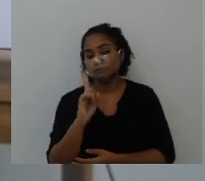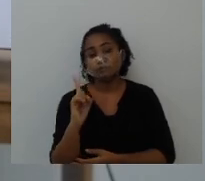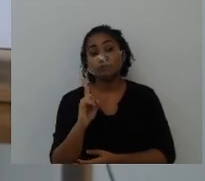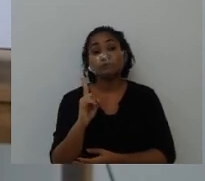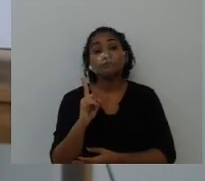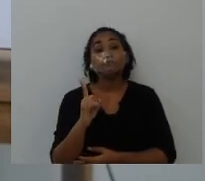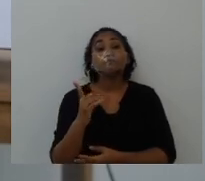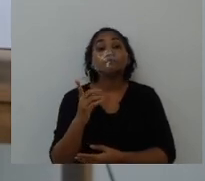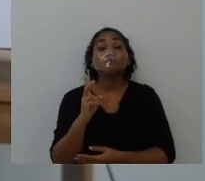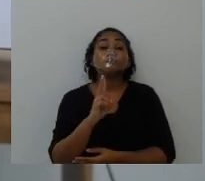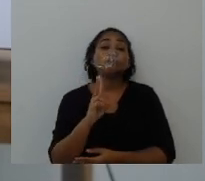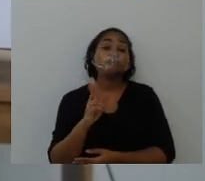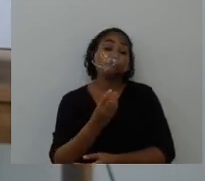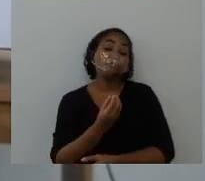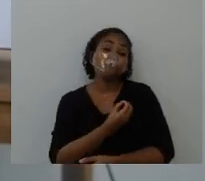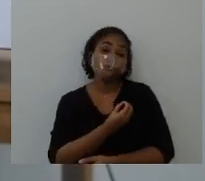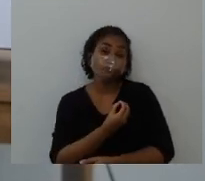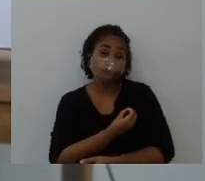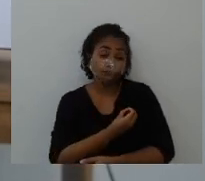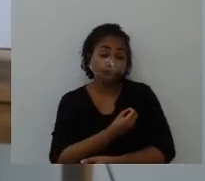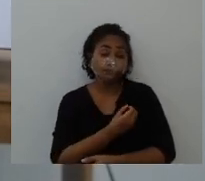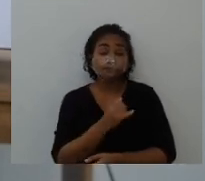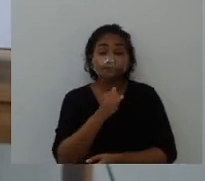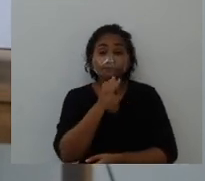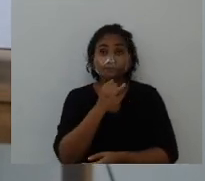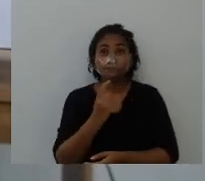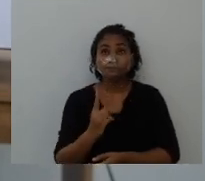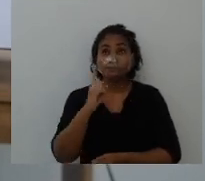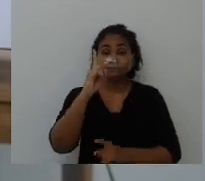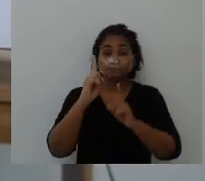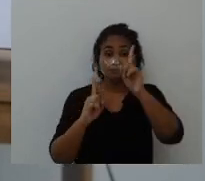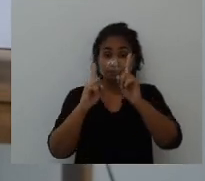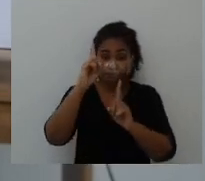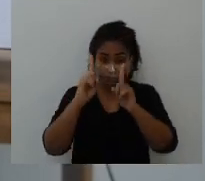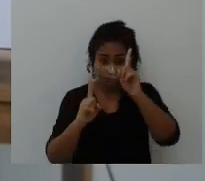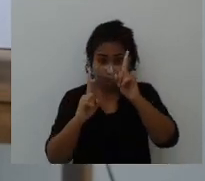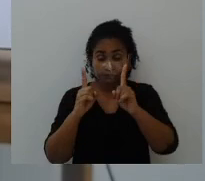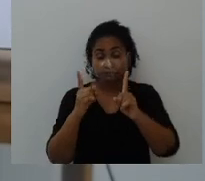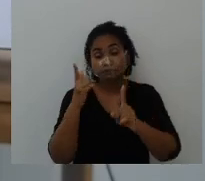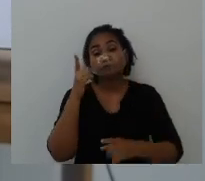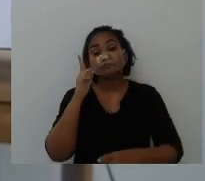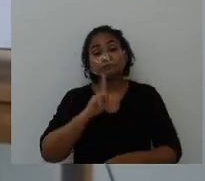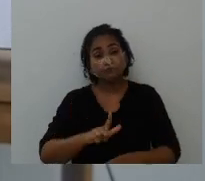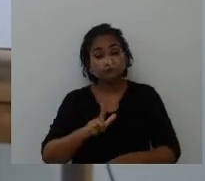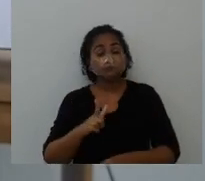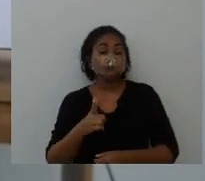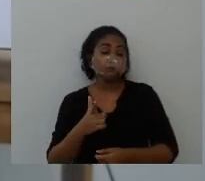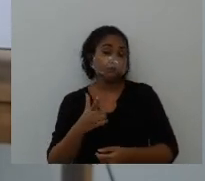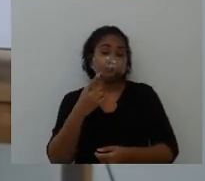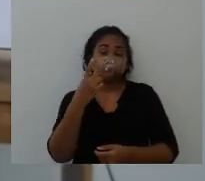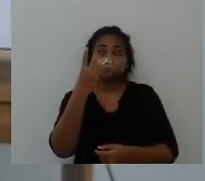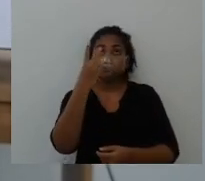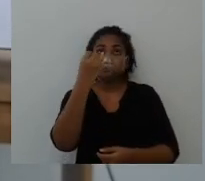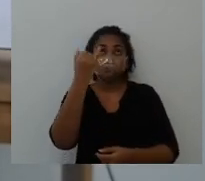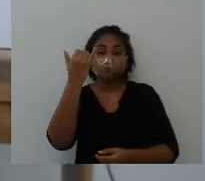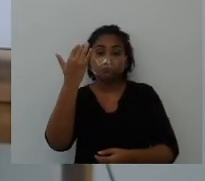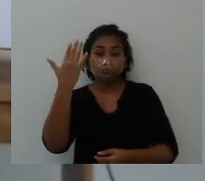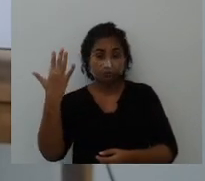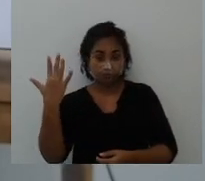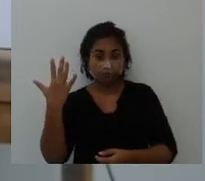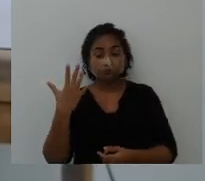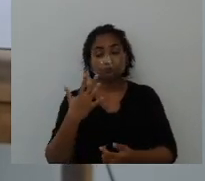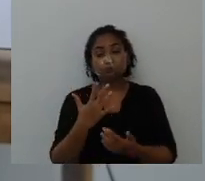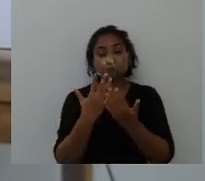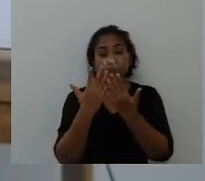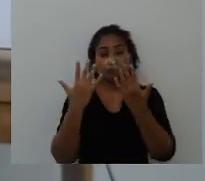estar preso à questão de valores. Então se para cima, se para pontada para cima, você tiver uma, duas, três, 4, 10,